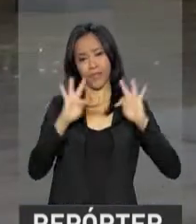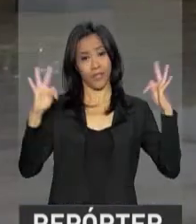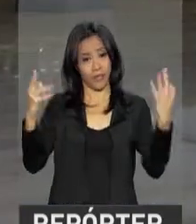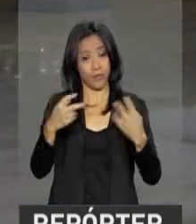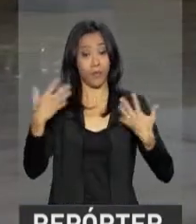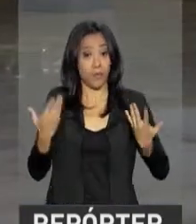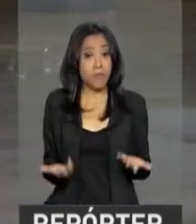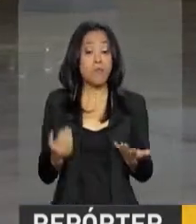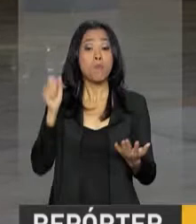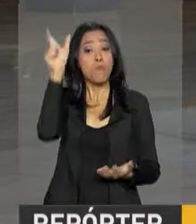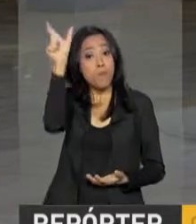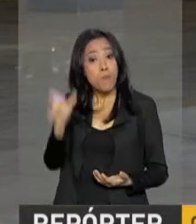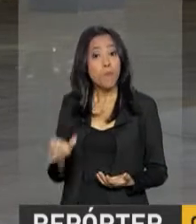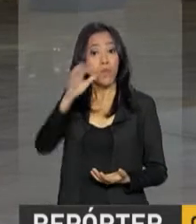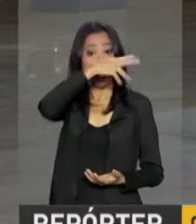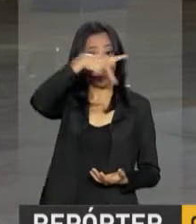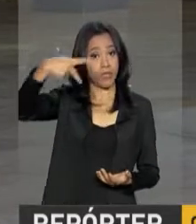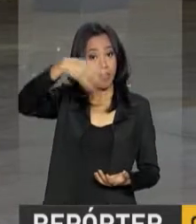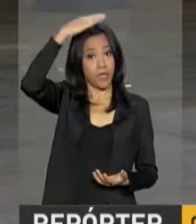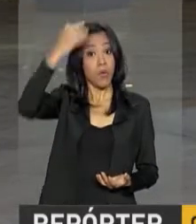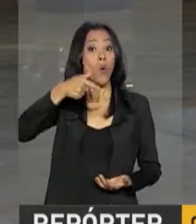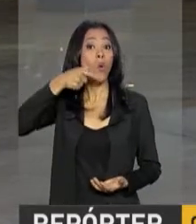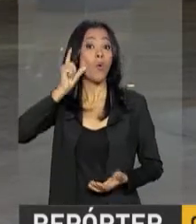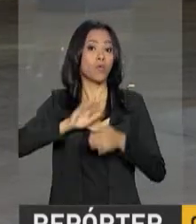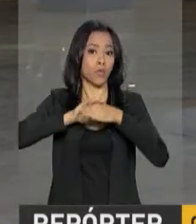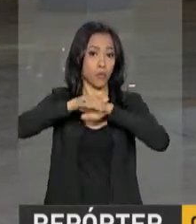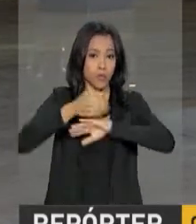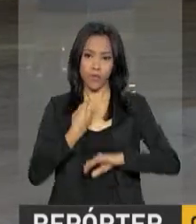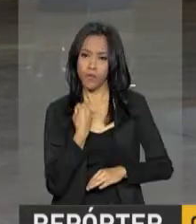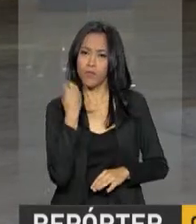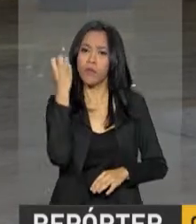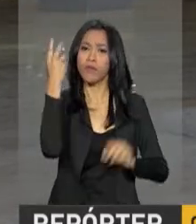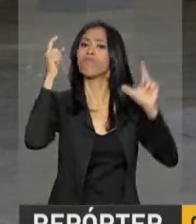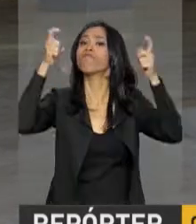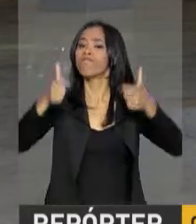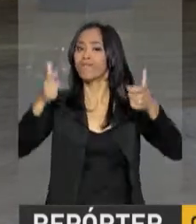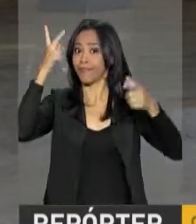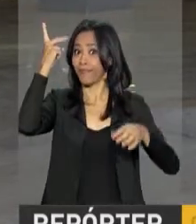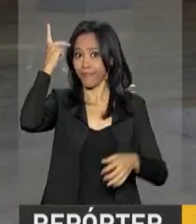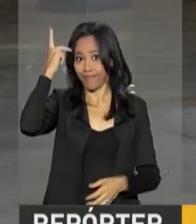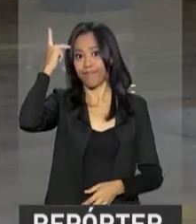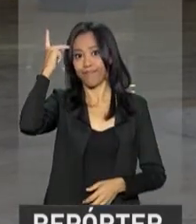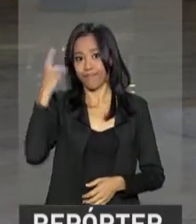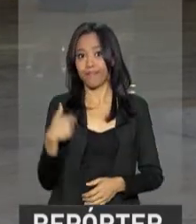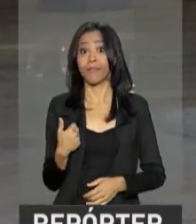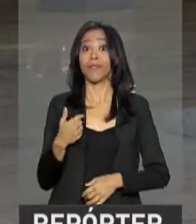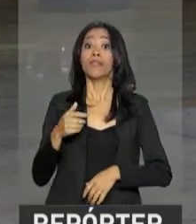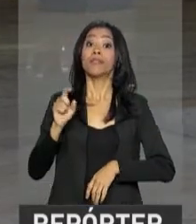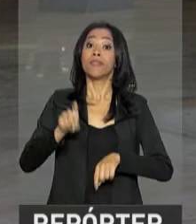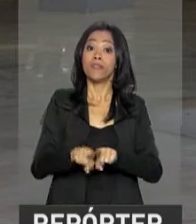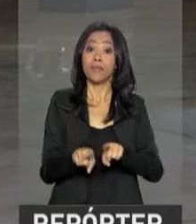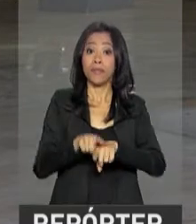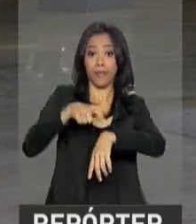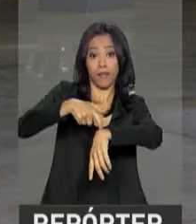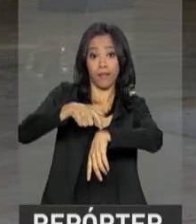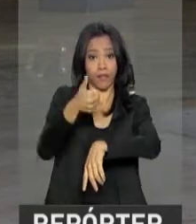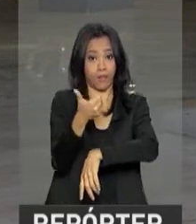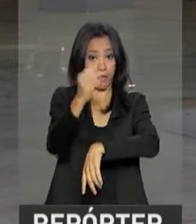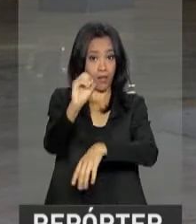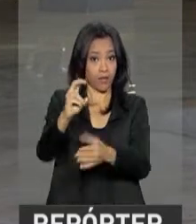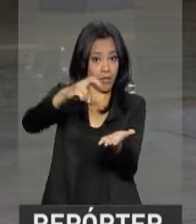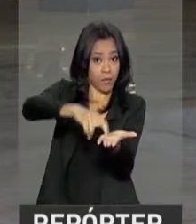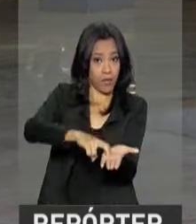olha o presidente michel temer viajou ontem à noite para são paulo e logo mais às 10 horas da manhã vai